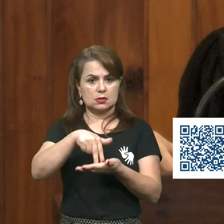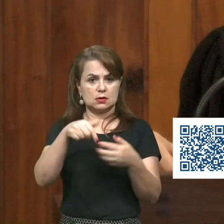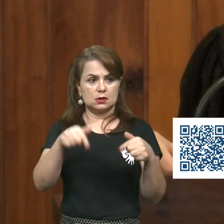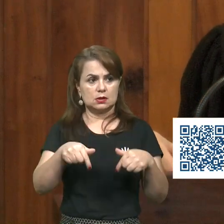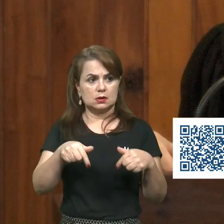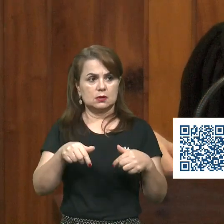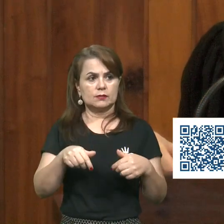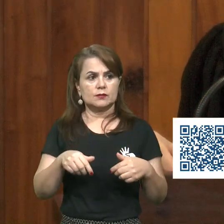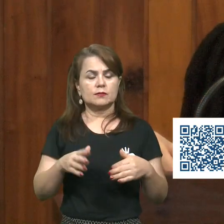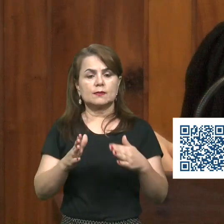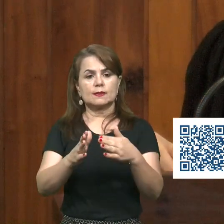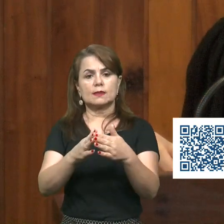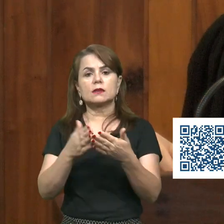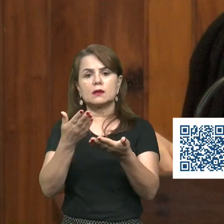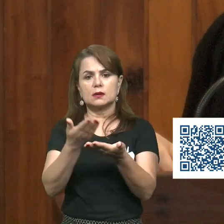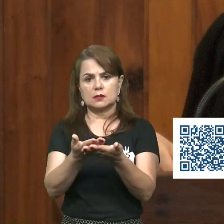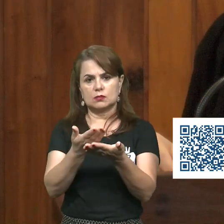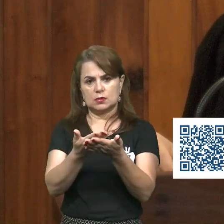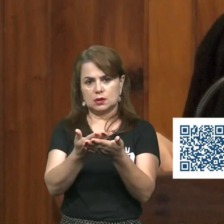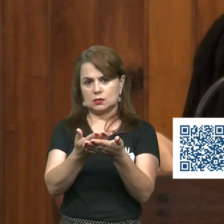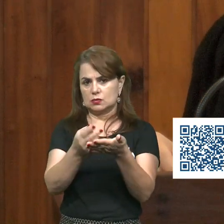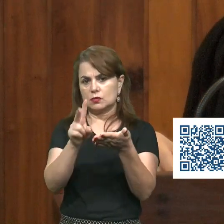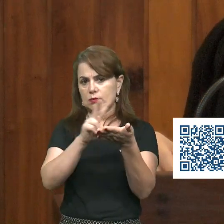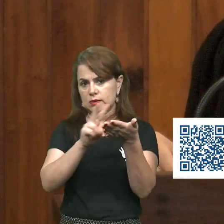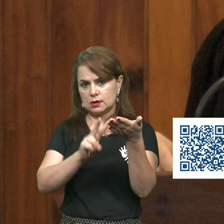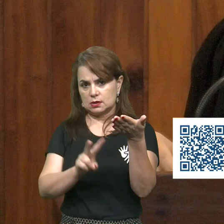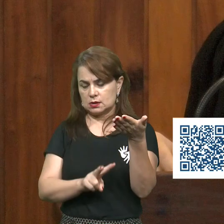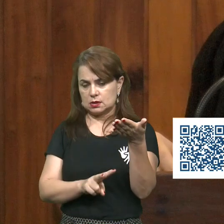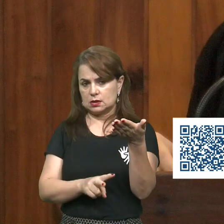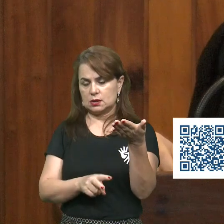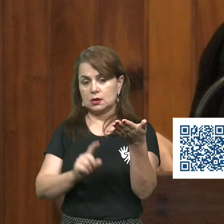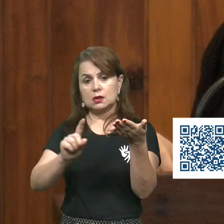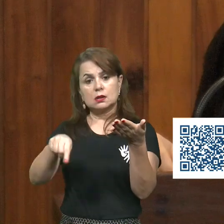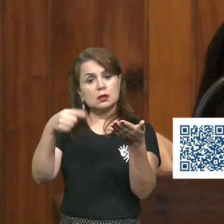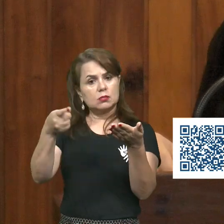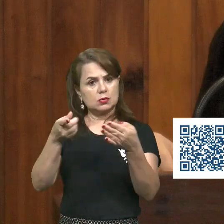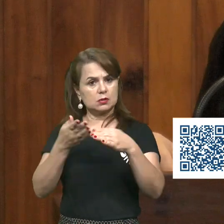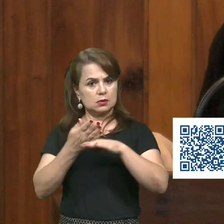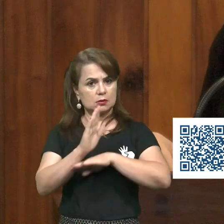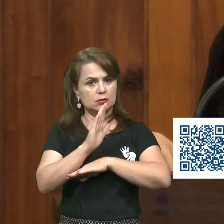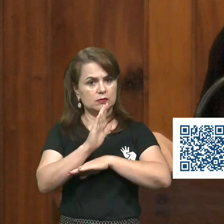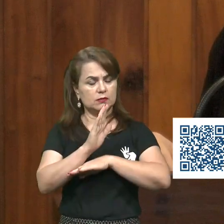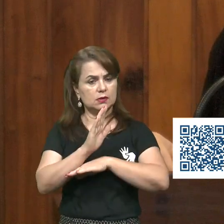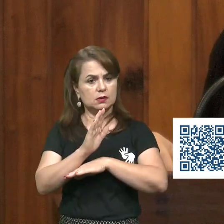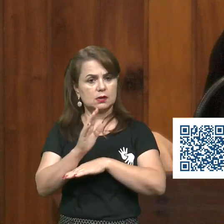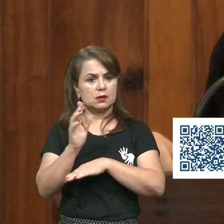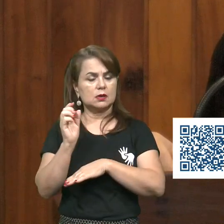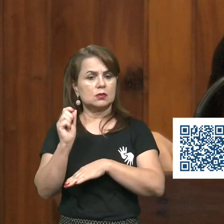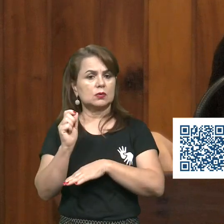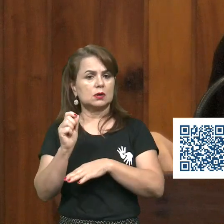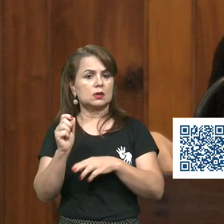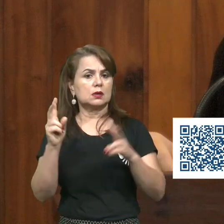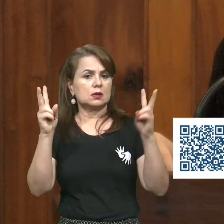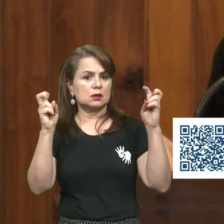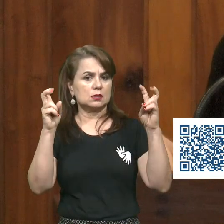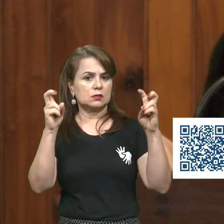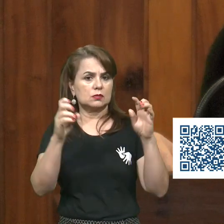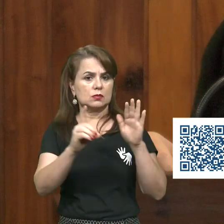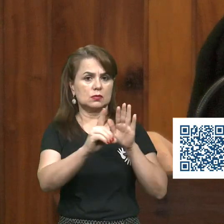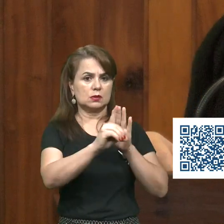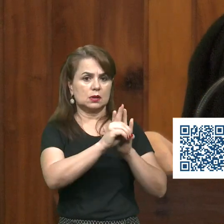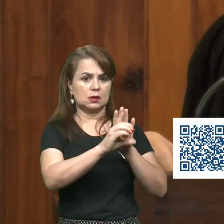que trago para apreciação e para aprovação dos nobres pares é no sentido do decreto que